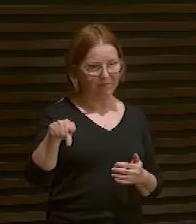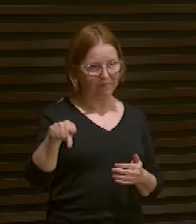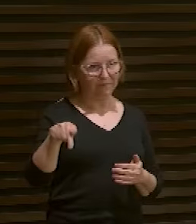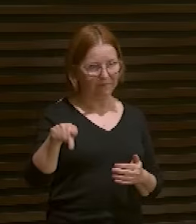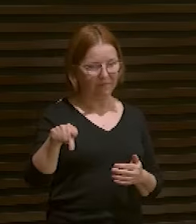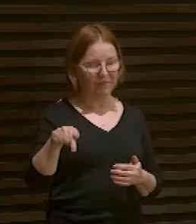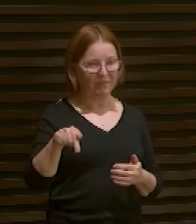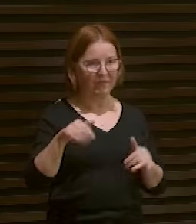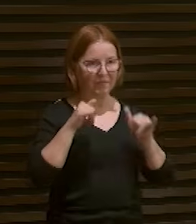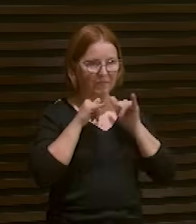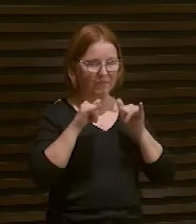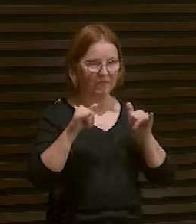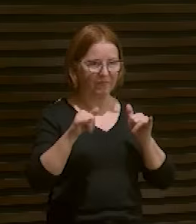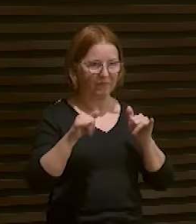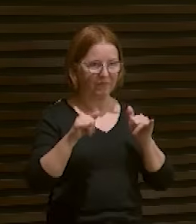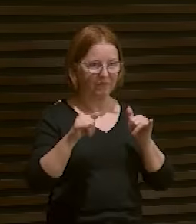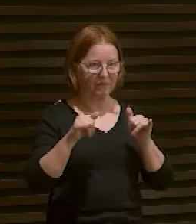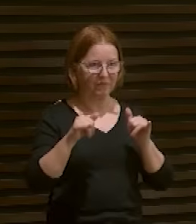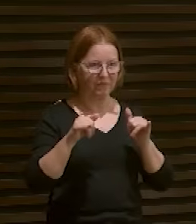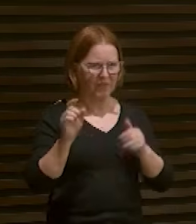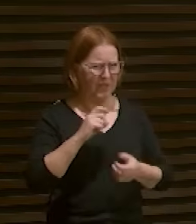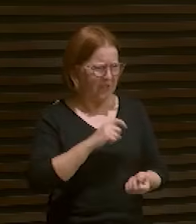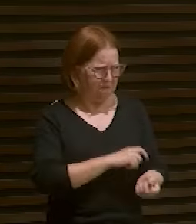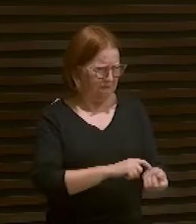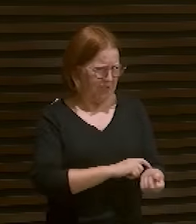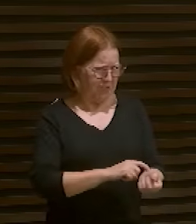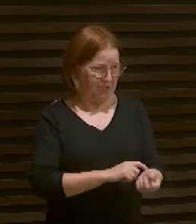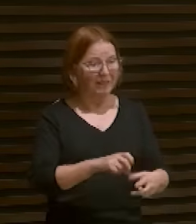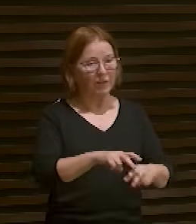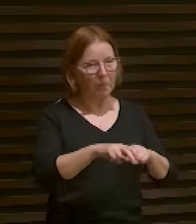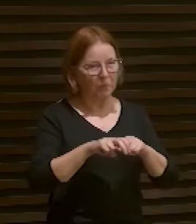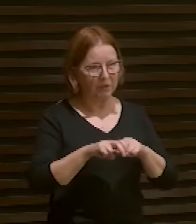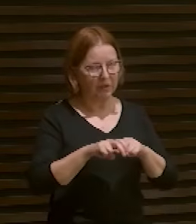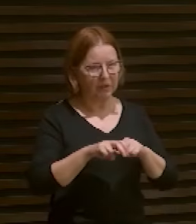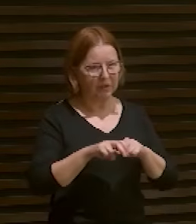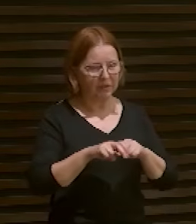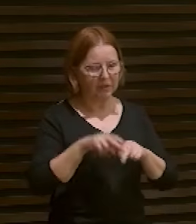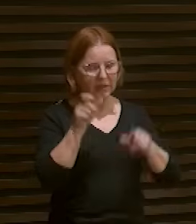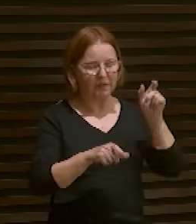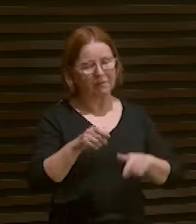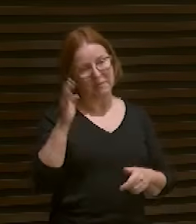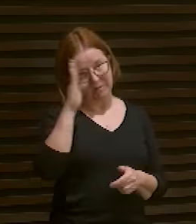o salmista diz assim: não te indignes por causa das más